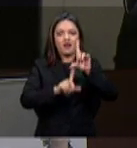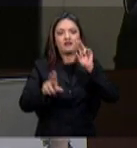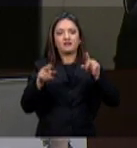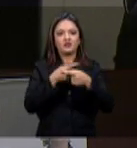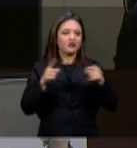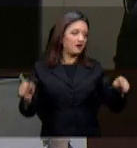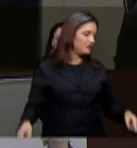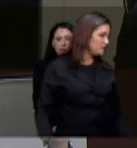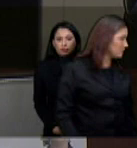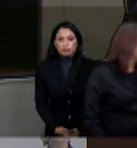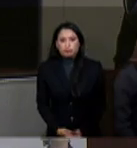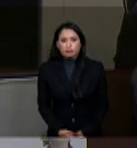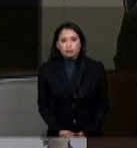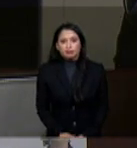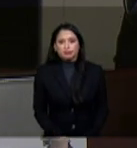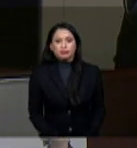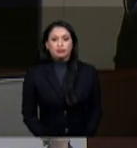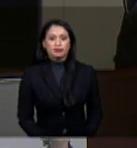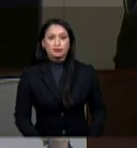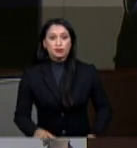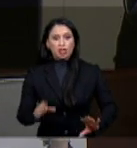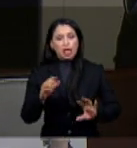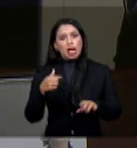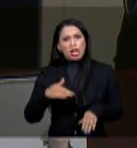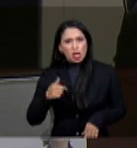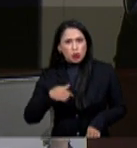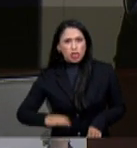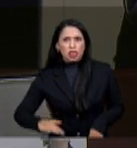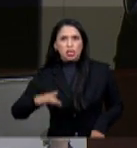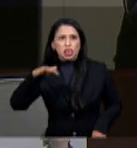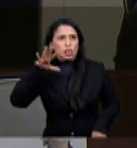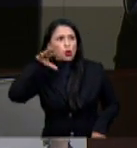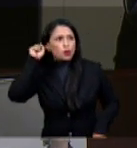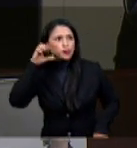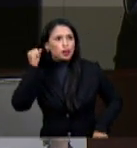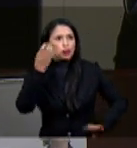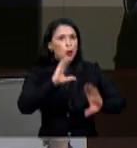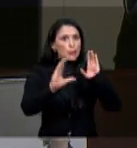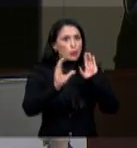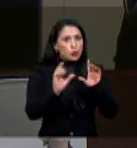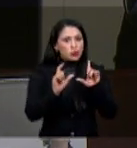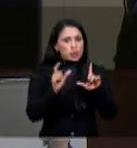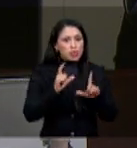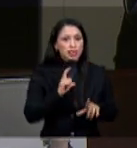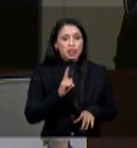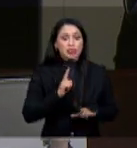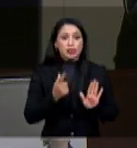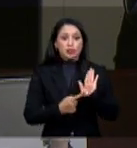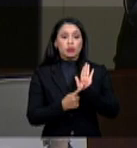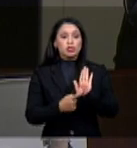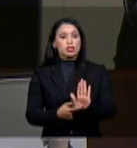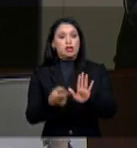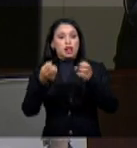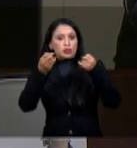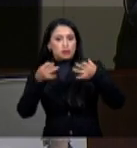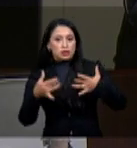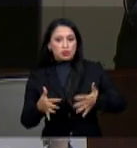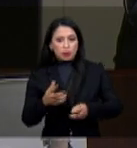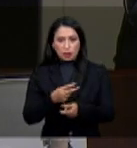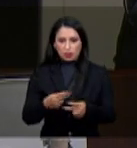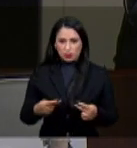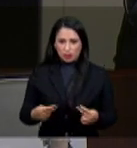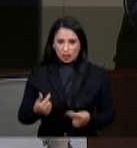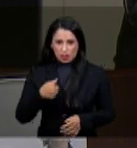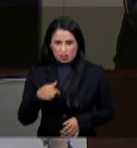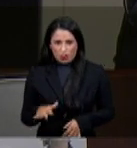cresci ouvindo, comecei a tentar decifrar o que não era dito. E então, já adolescente, sem total